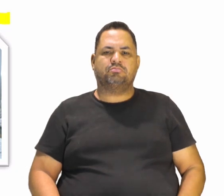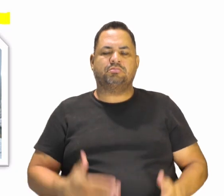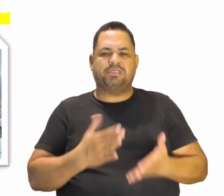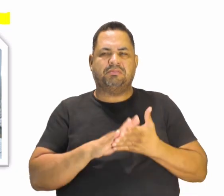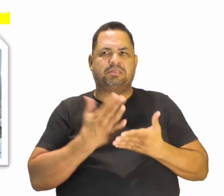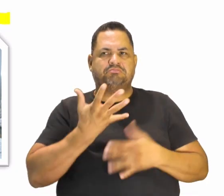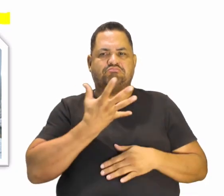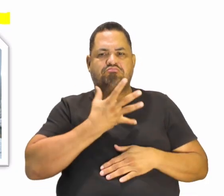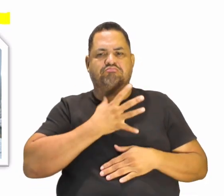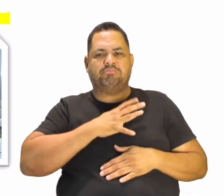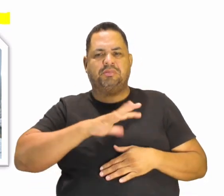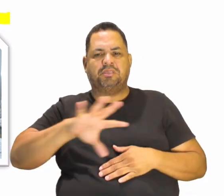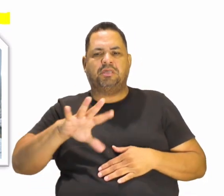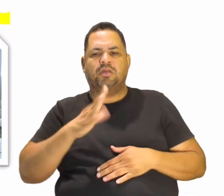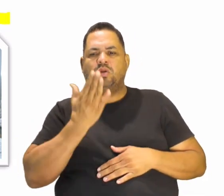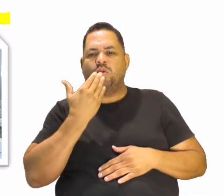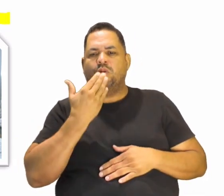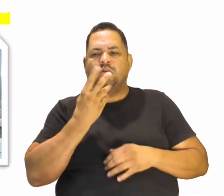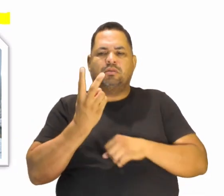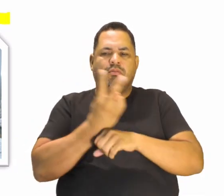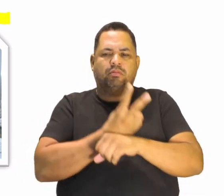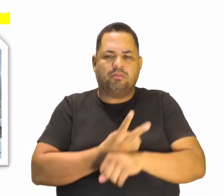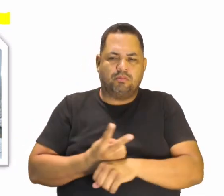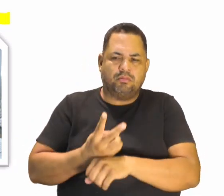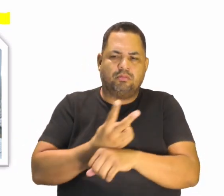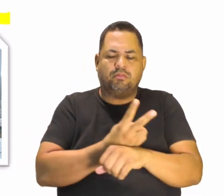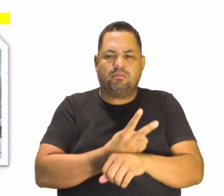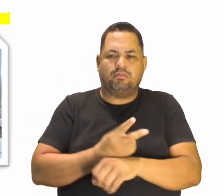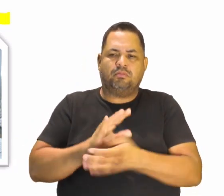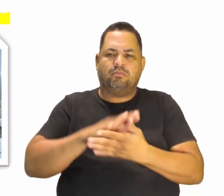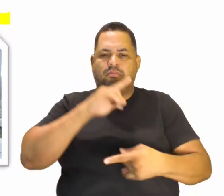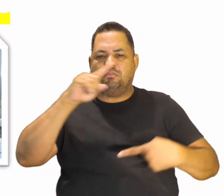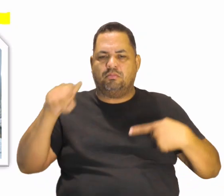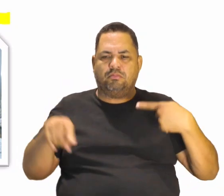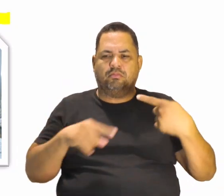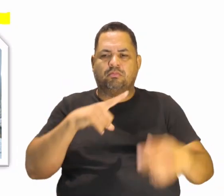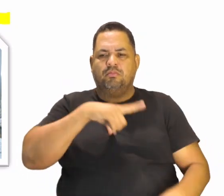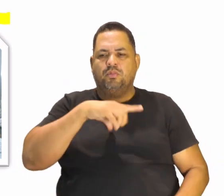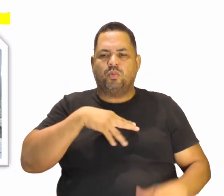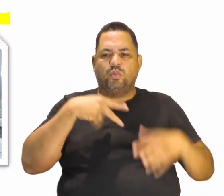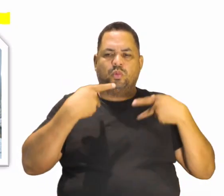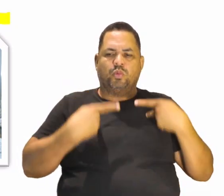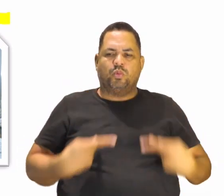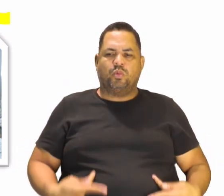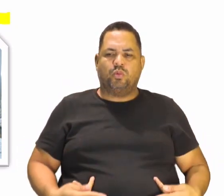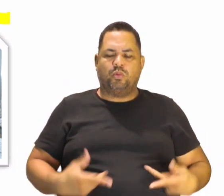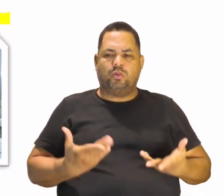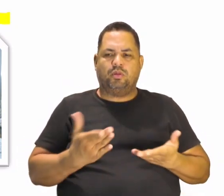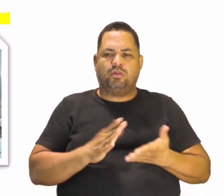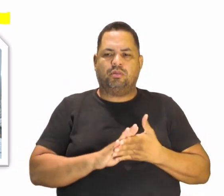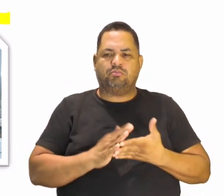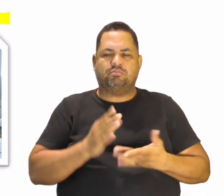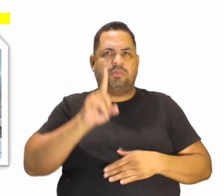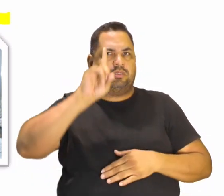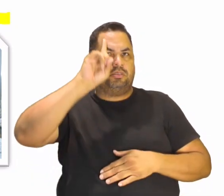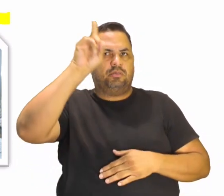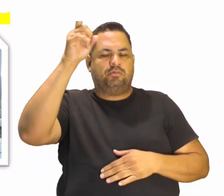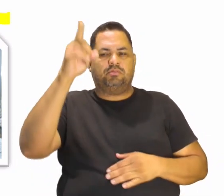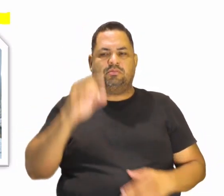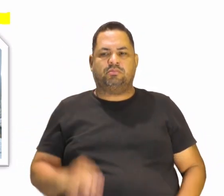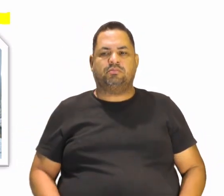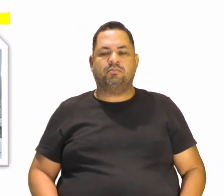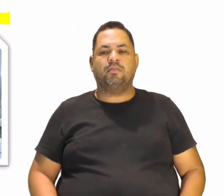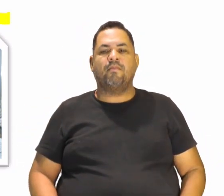ignorando a alimentação em busca de chegar aí no objetivo de ter um corpo o qual ela idealiza,